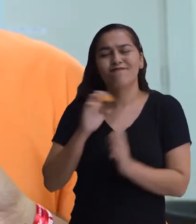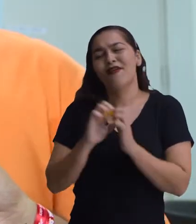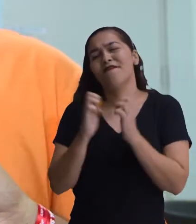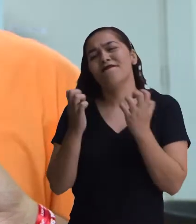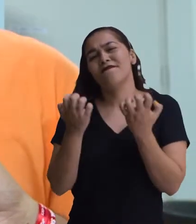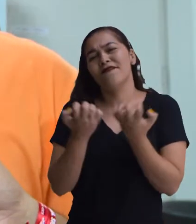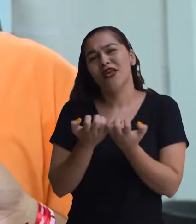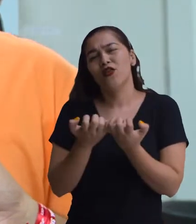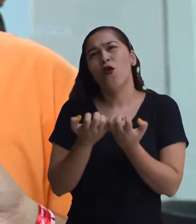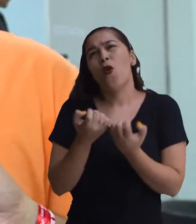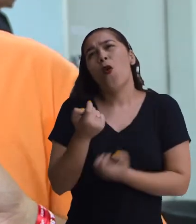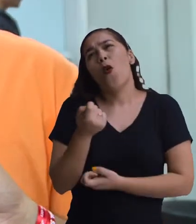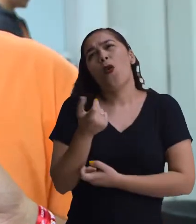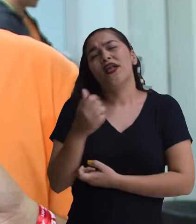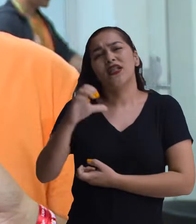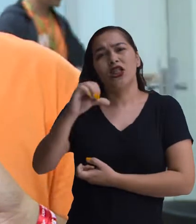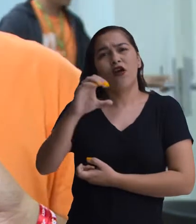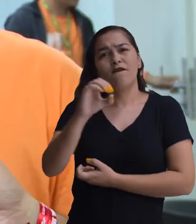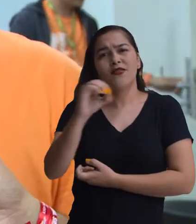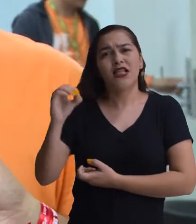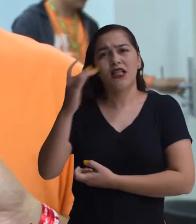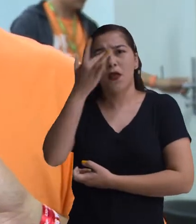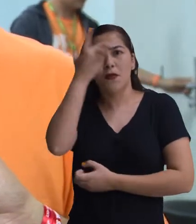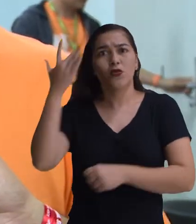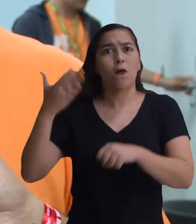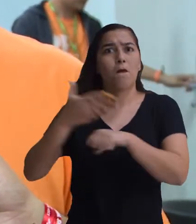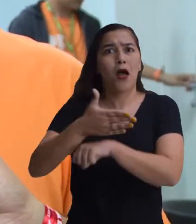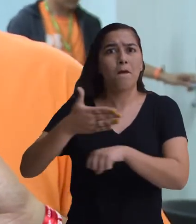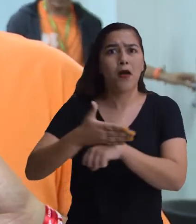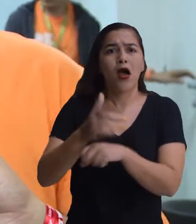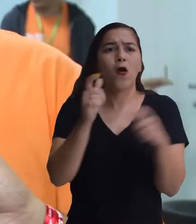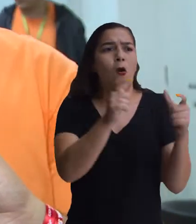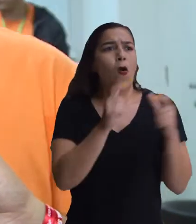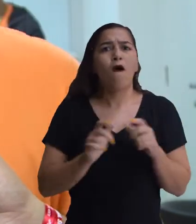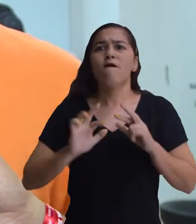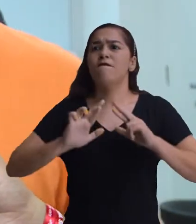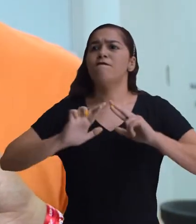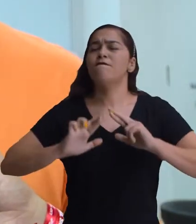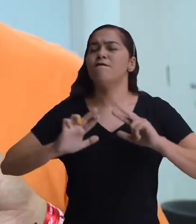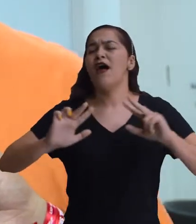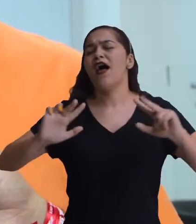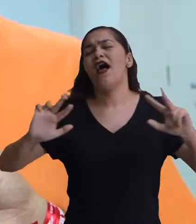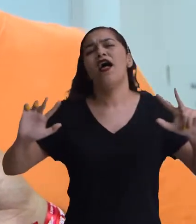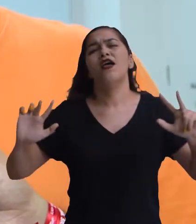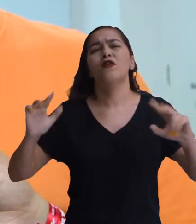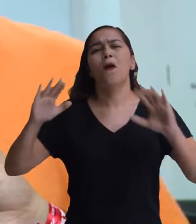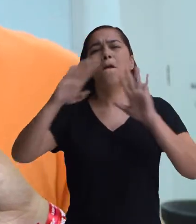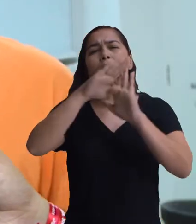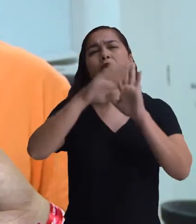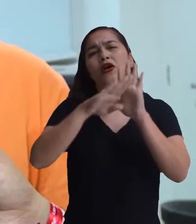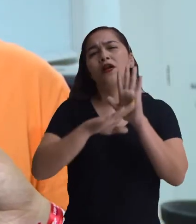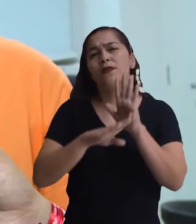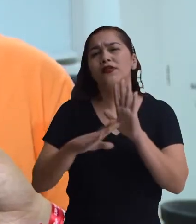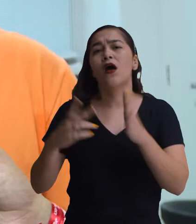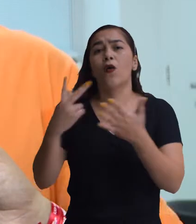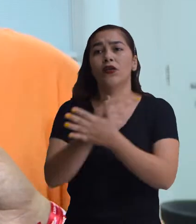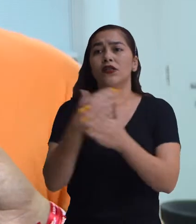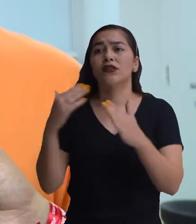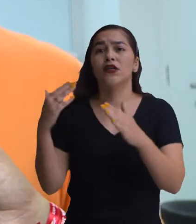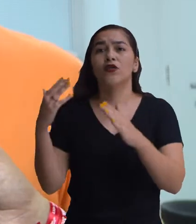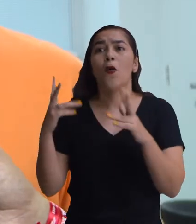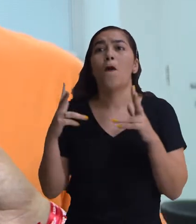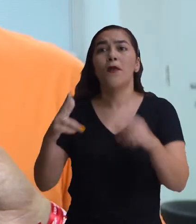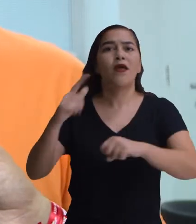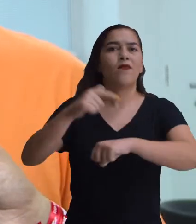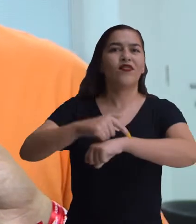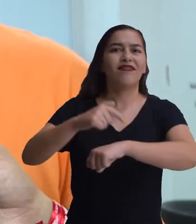É um evento muito grande para quase 900 pessoas, com vários espaços e várias programações